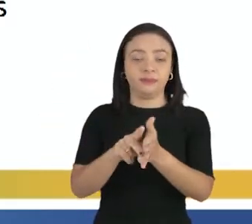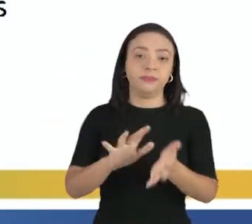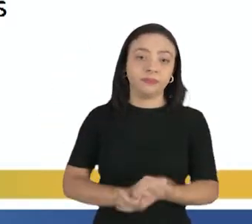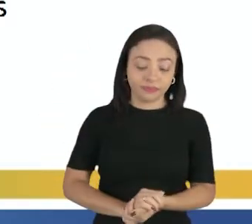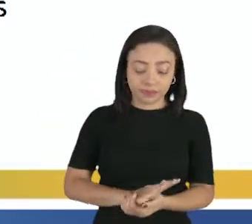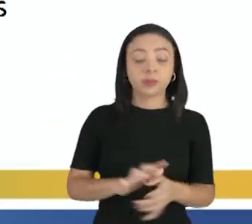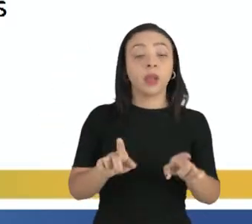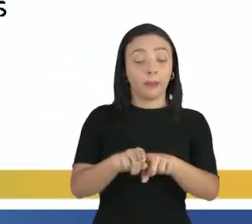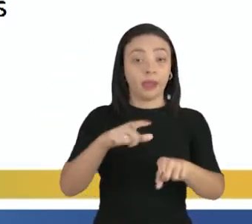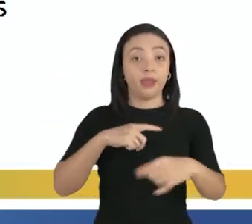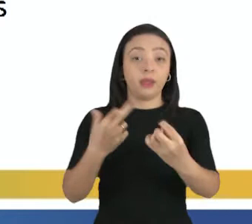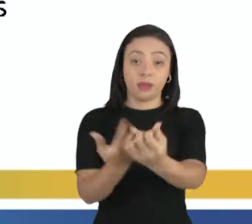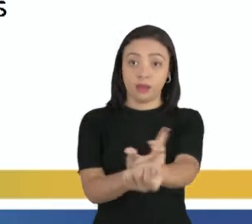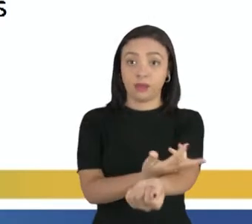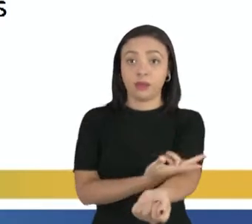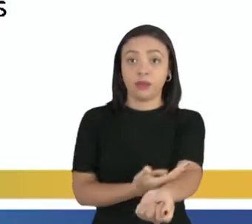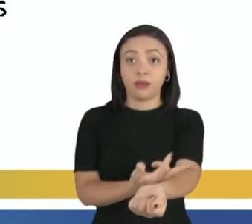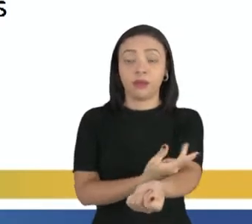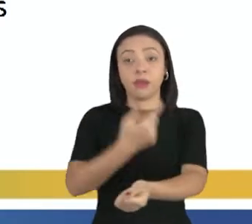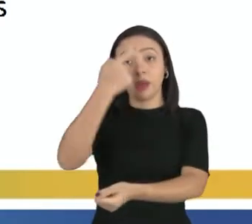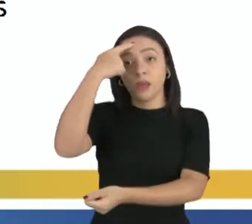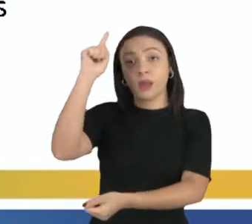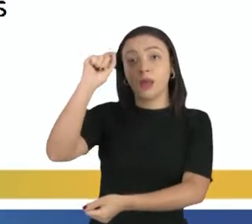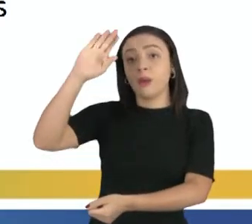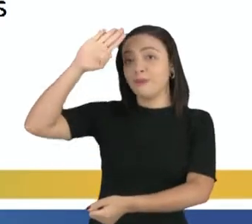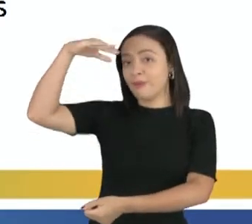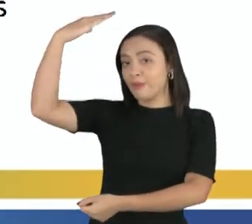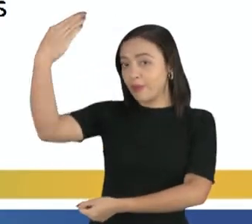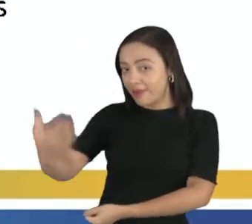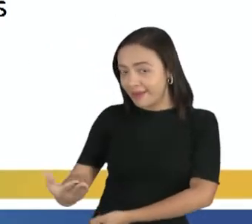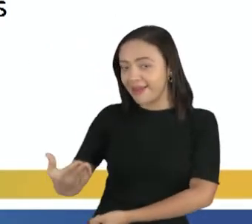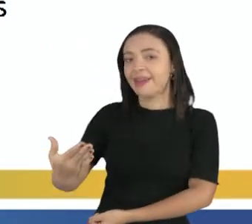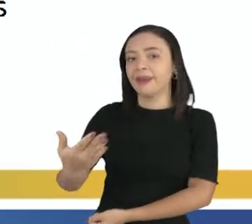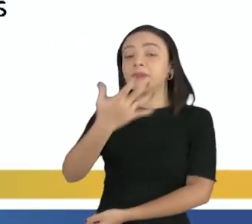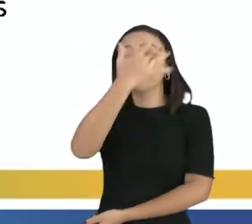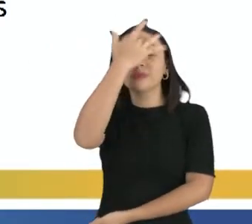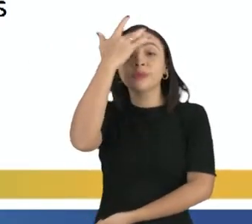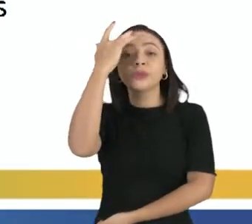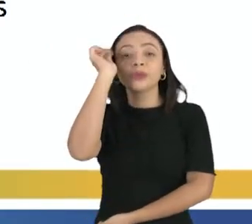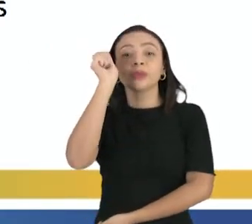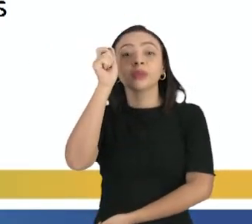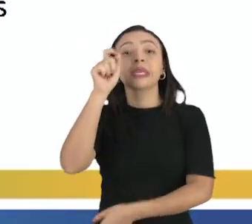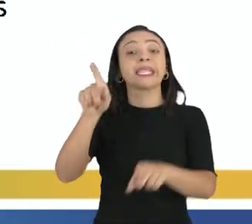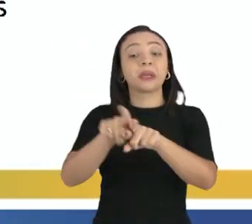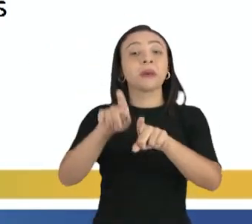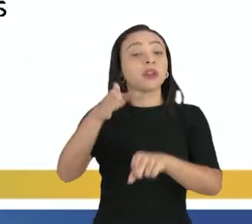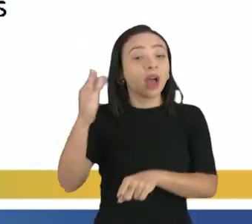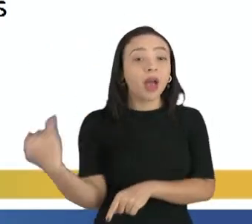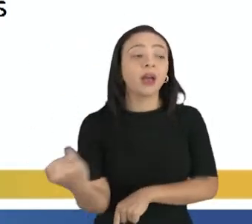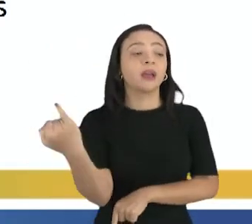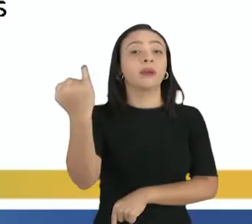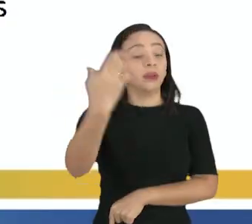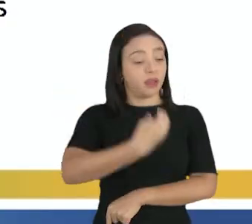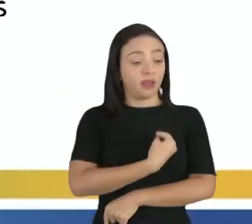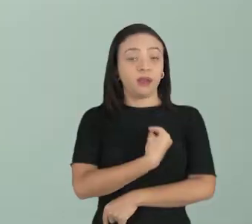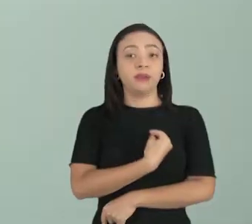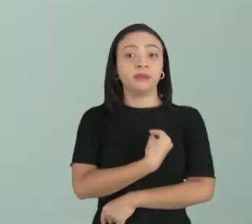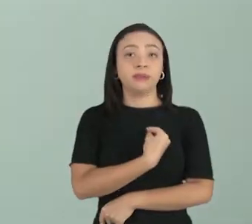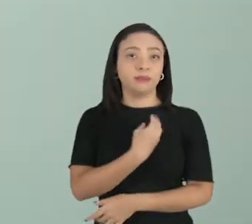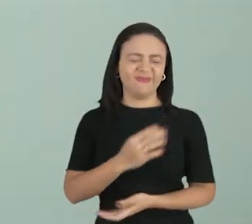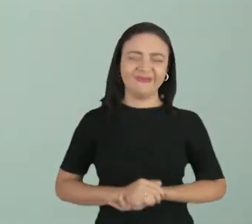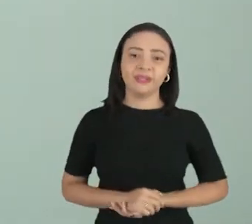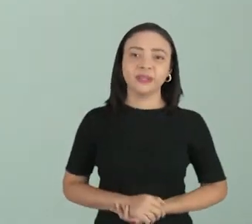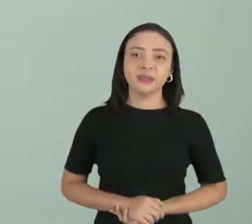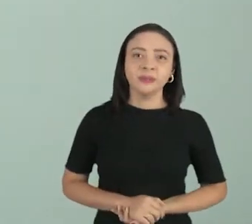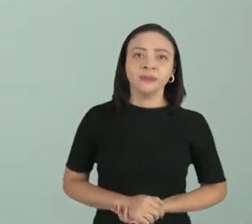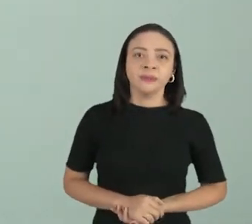também tatuagens feitas como homenagens às pessoas que foram importantes, né, na vida de